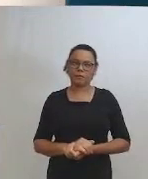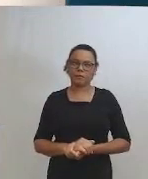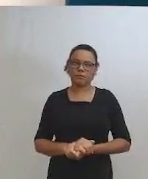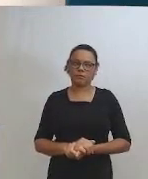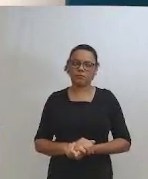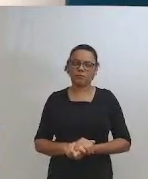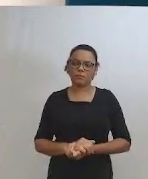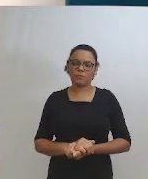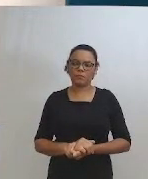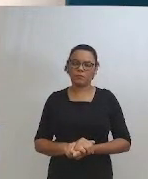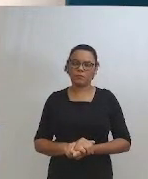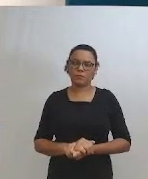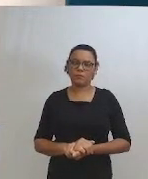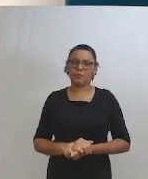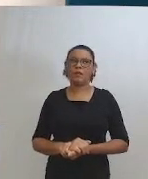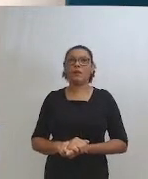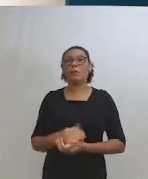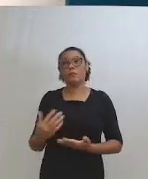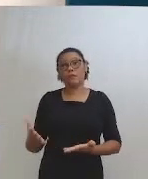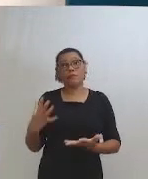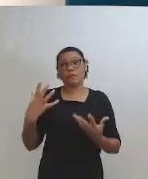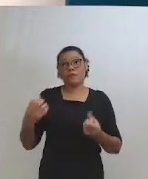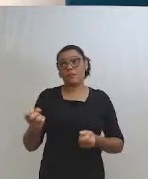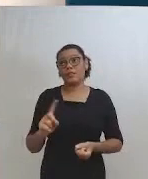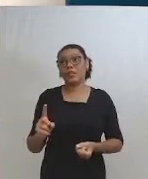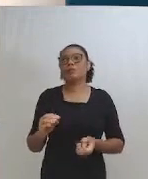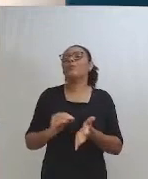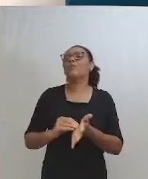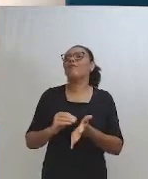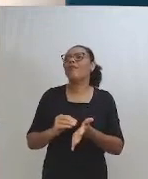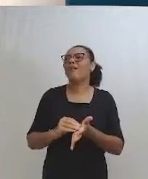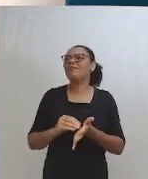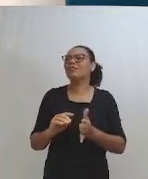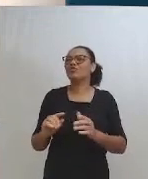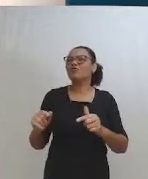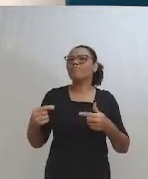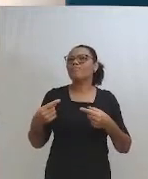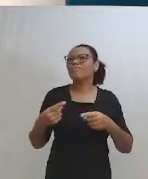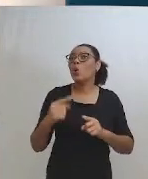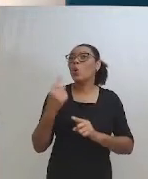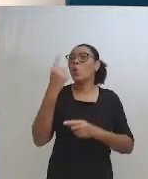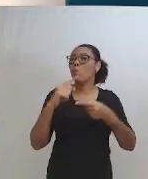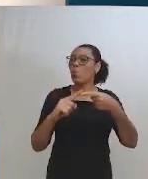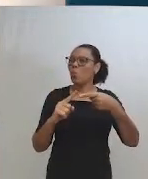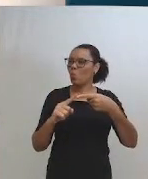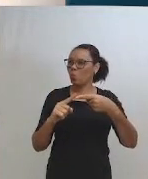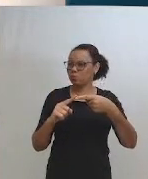não foi conhecido por falta de enfrentamento de um dos itens,